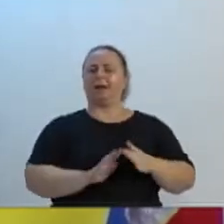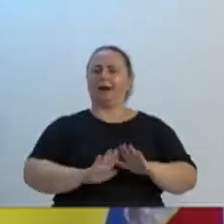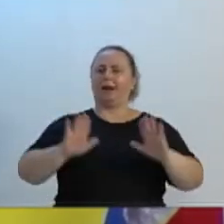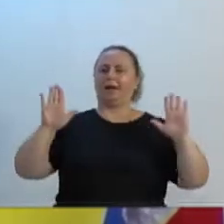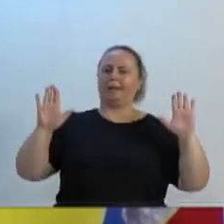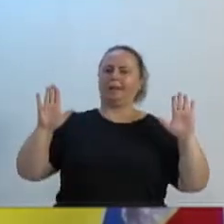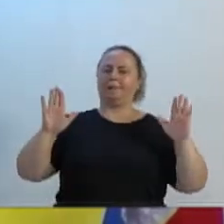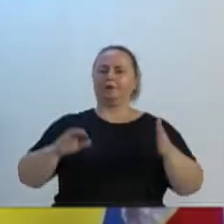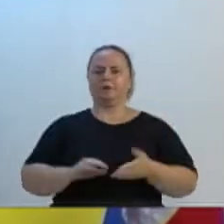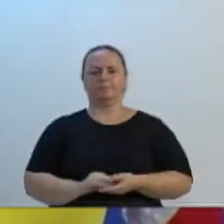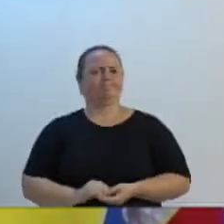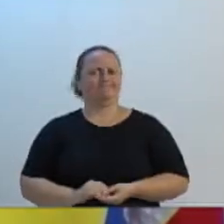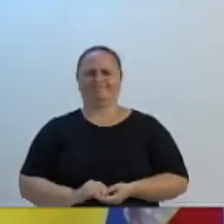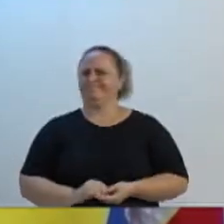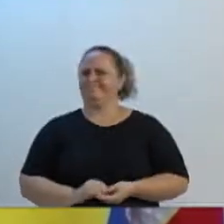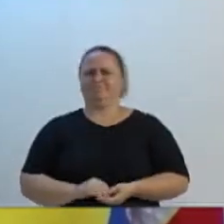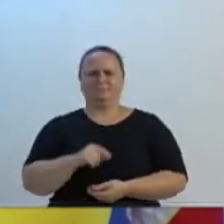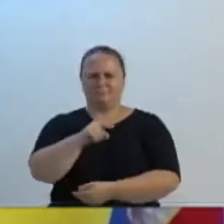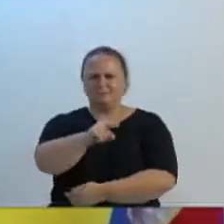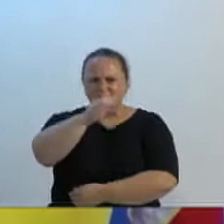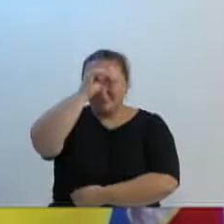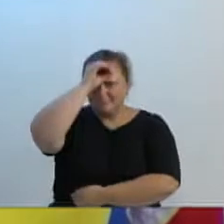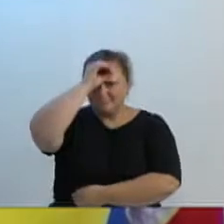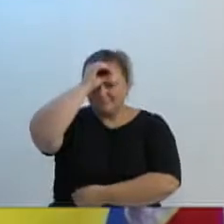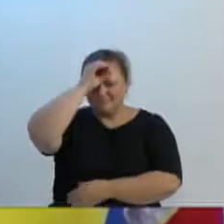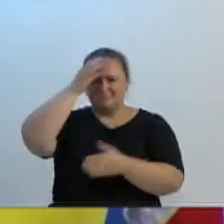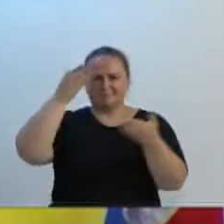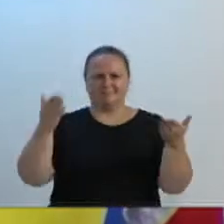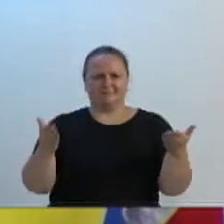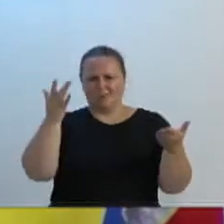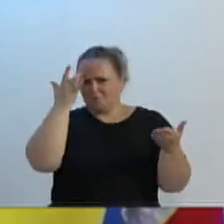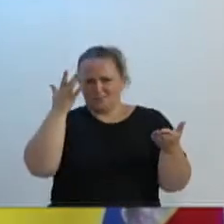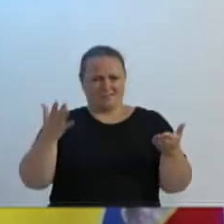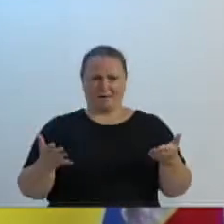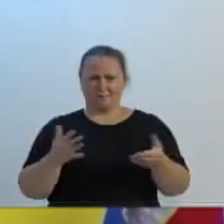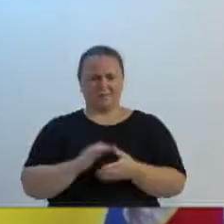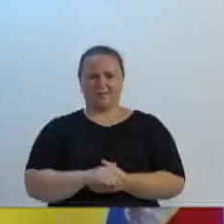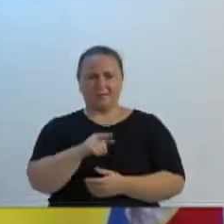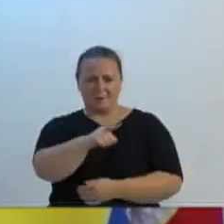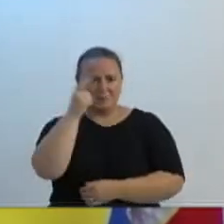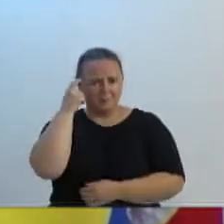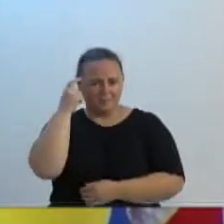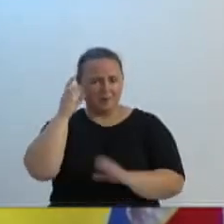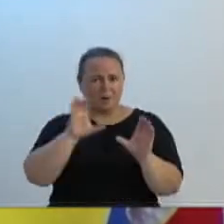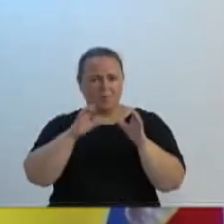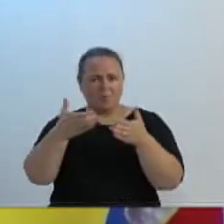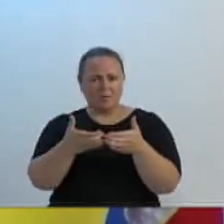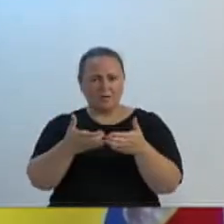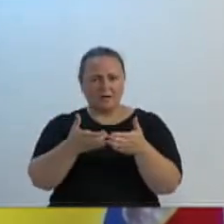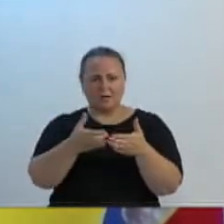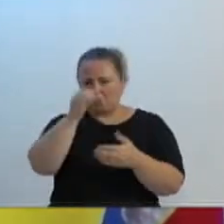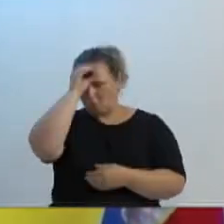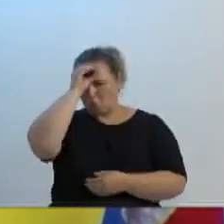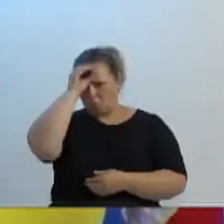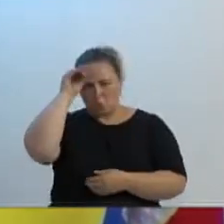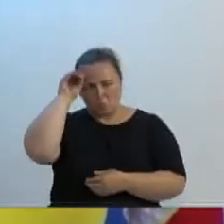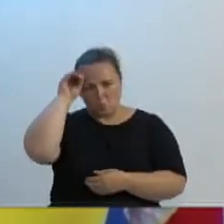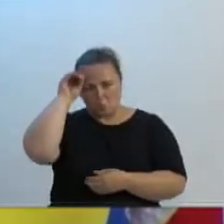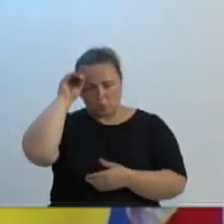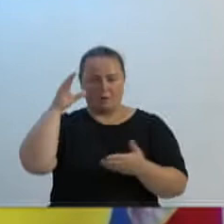estavam trabalhando eu não sei se ele acha que a comunidade é tem problema de pessoal não tem conhecimento mas